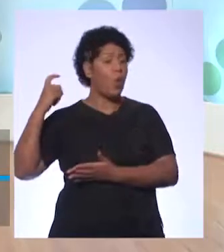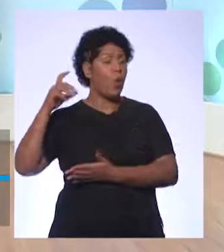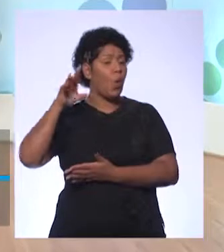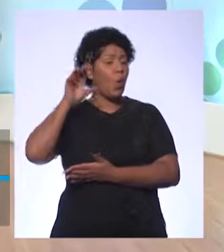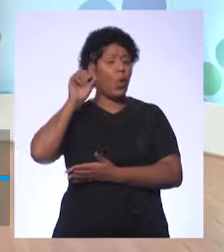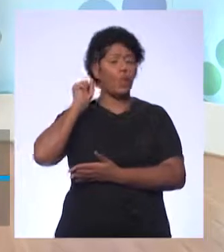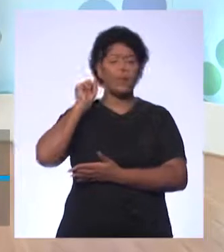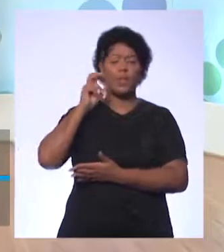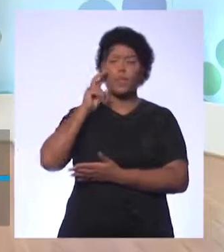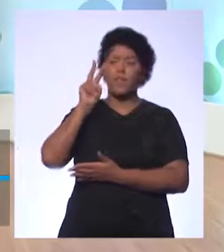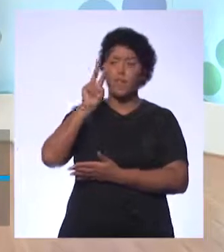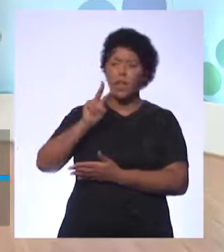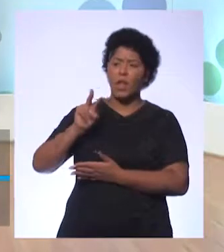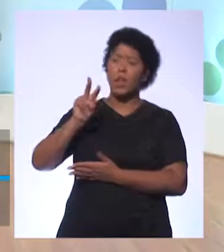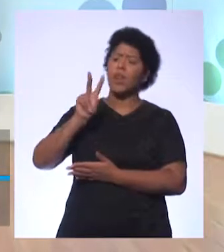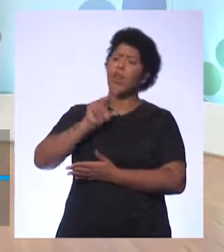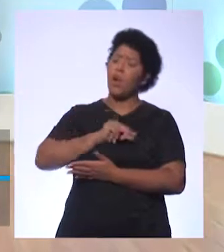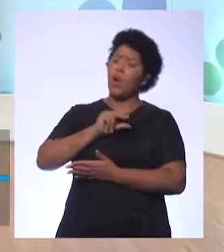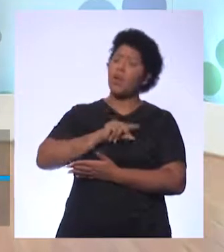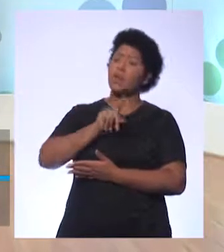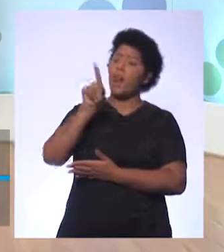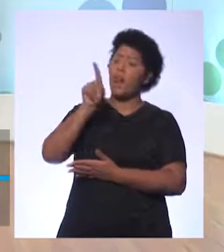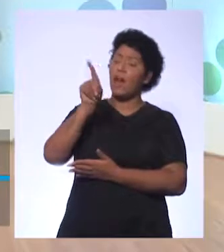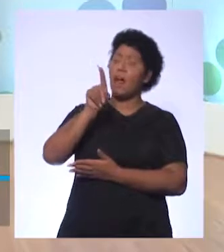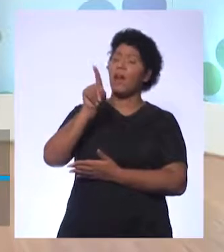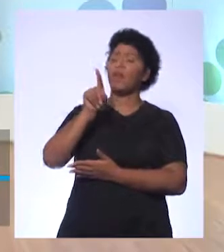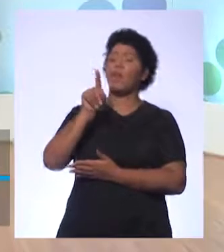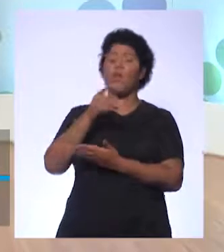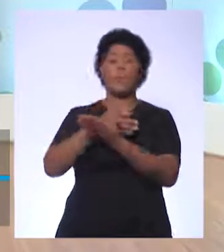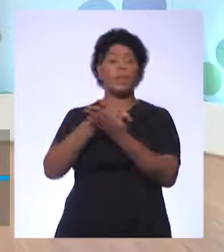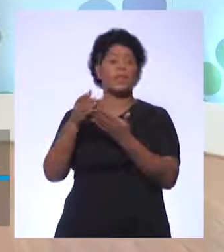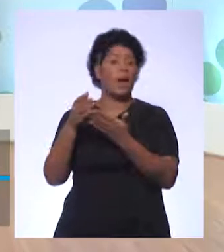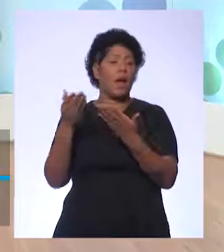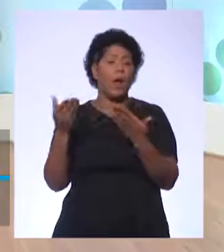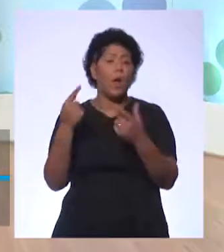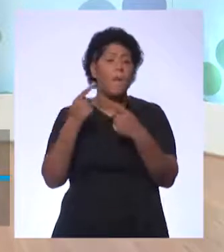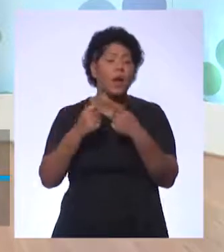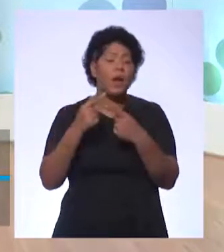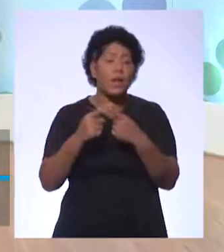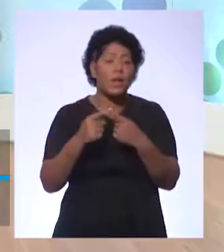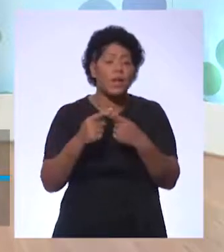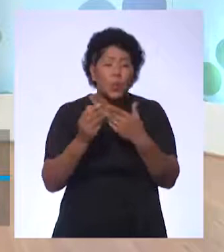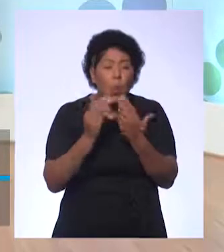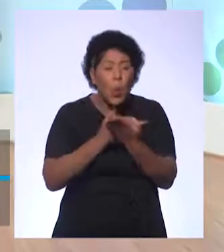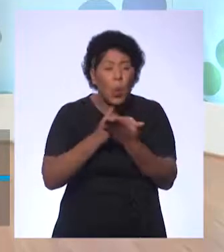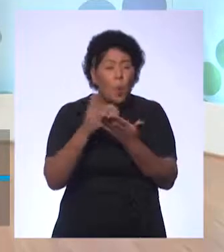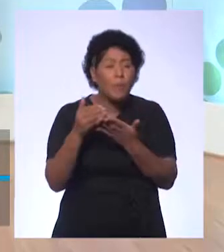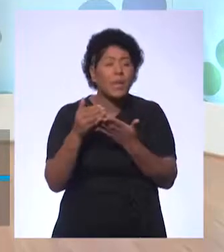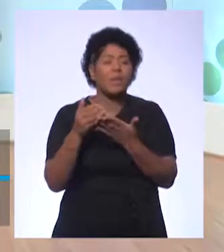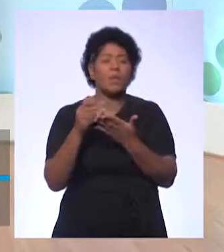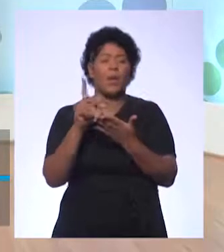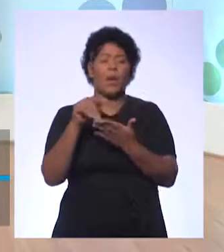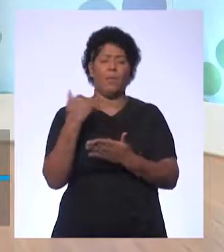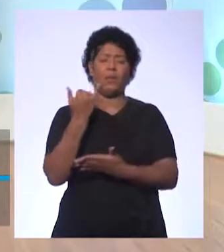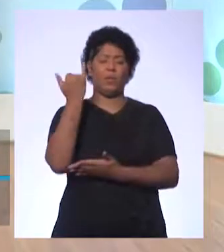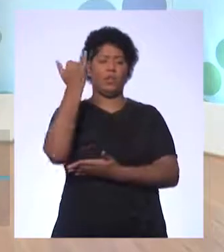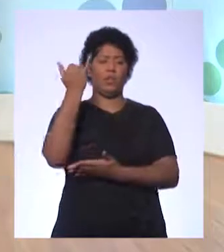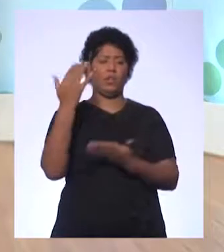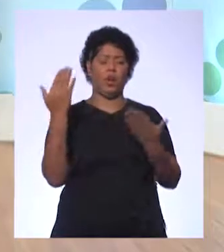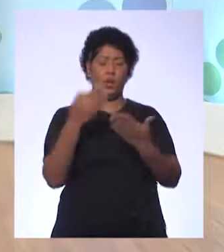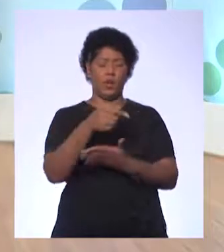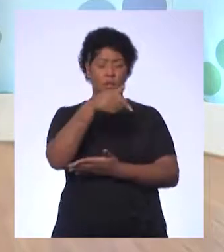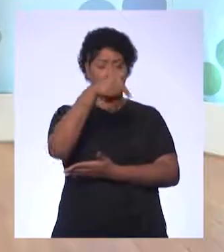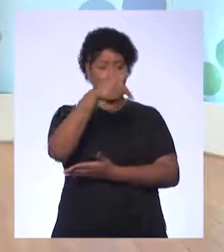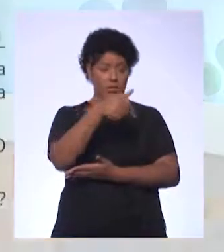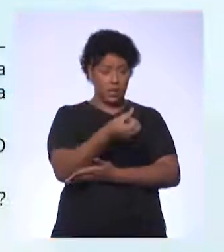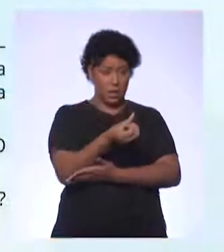que vai passar tal programa, por conta da vinheta, não é isso? Então, isso é importante. E agora, o 6º e 7º